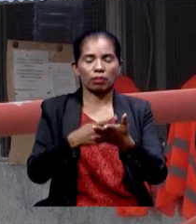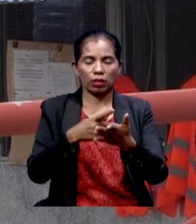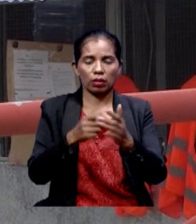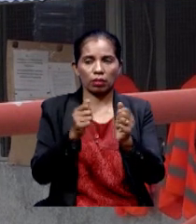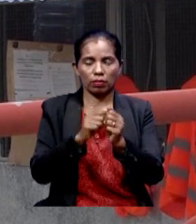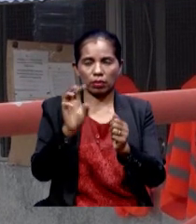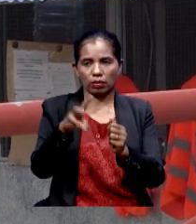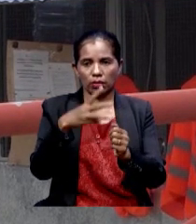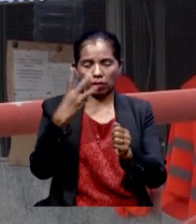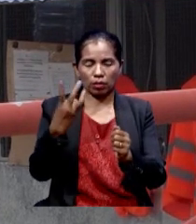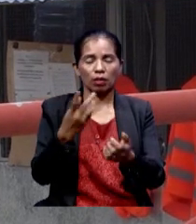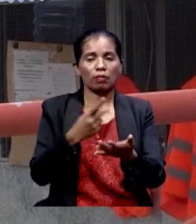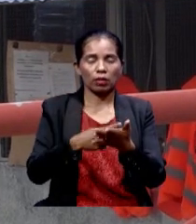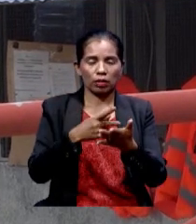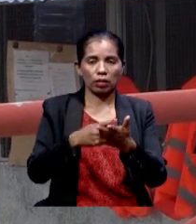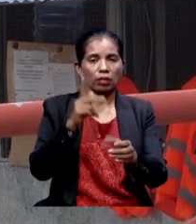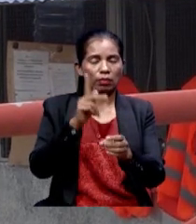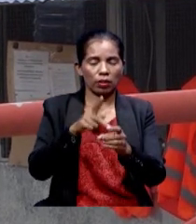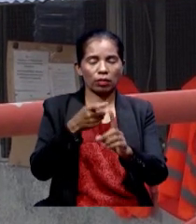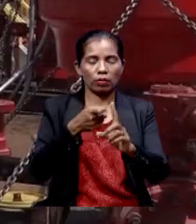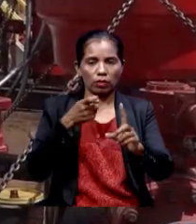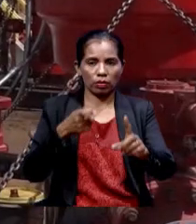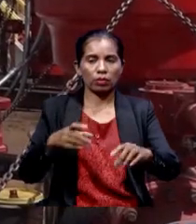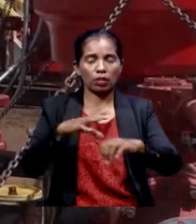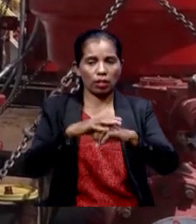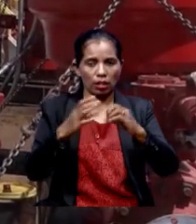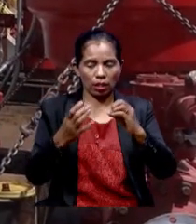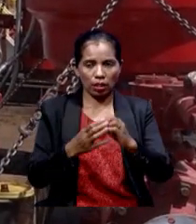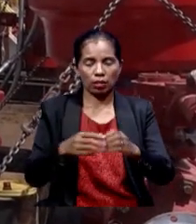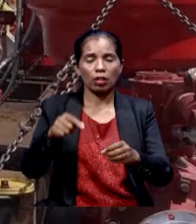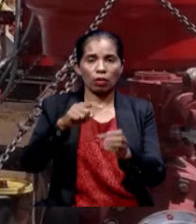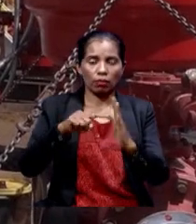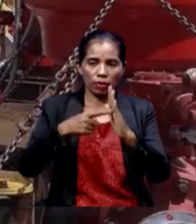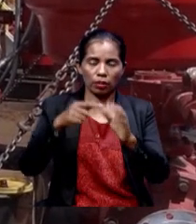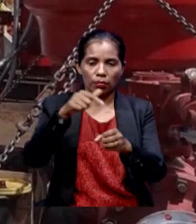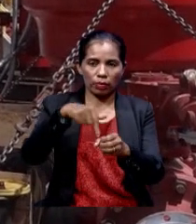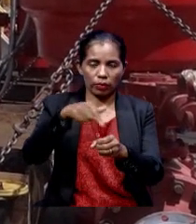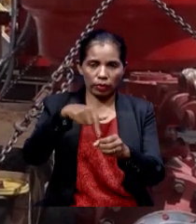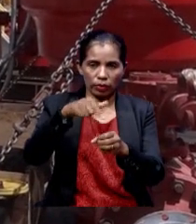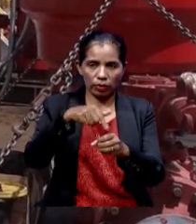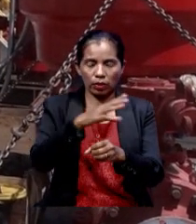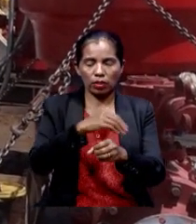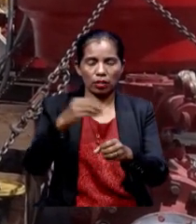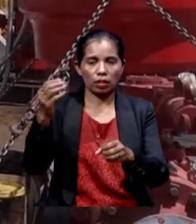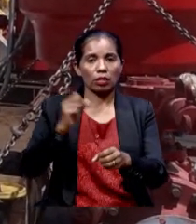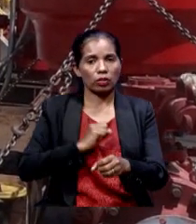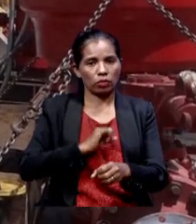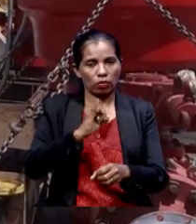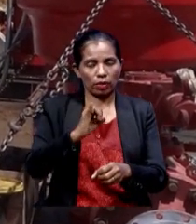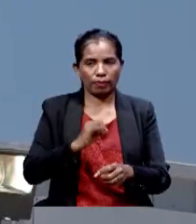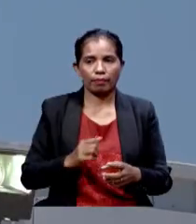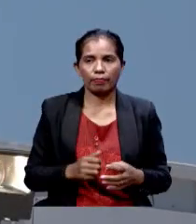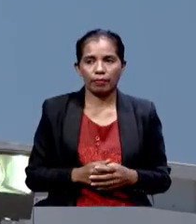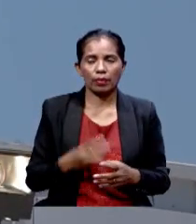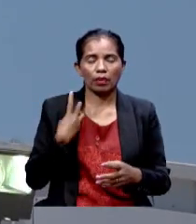o projeto petrolífero nem o seu Raimara nem o seu perfuração, além de Possurua e a Covalima. Então